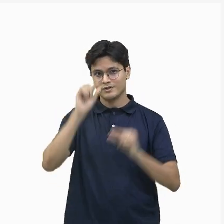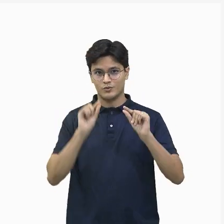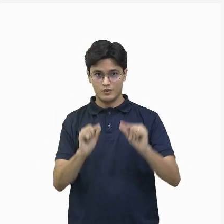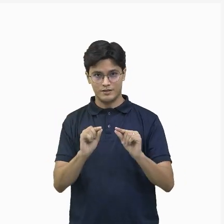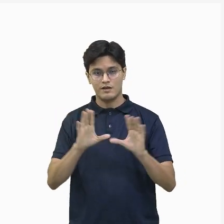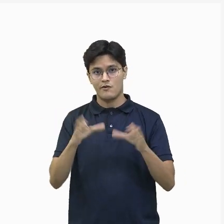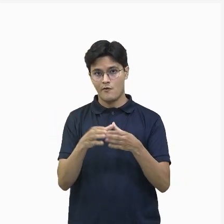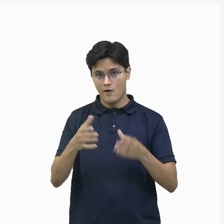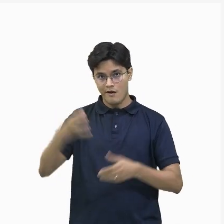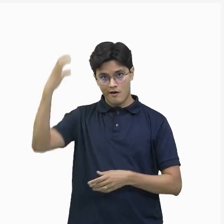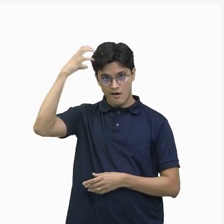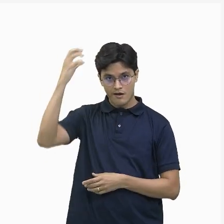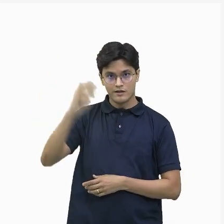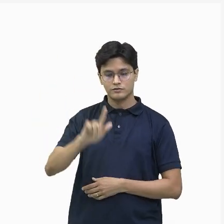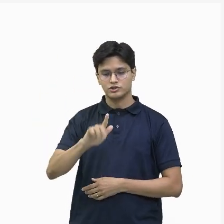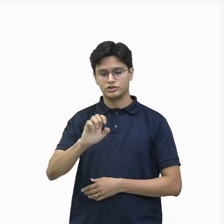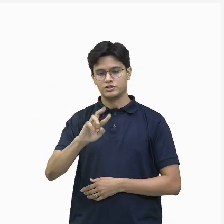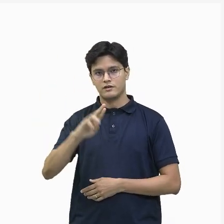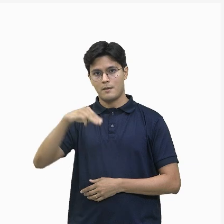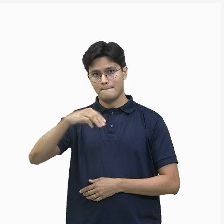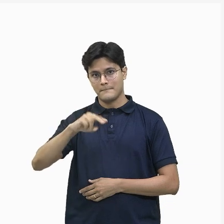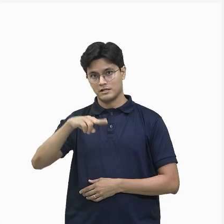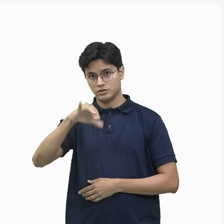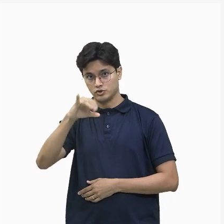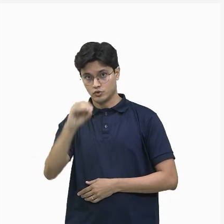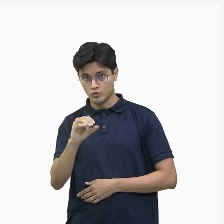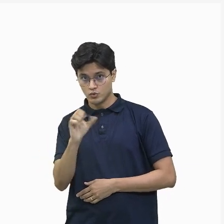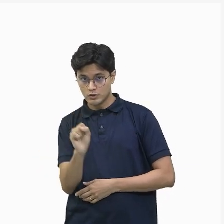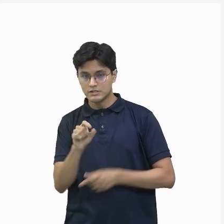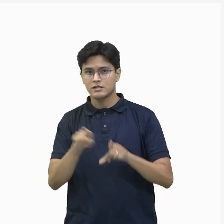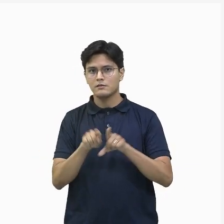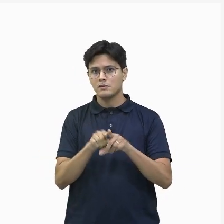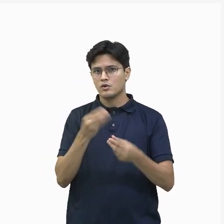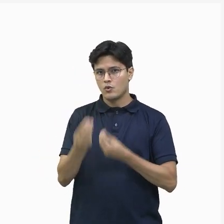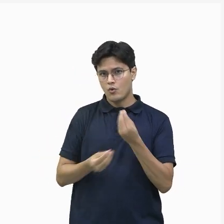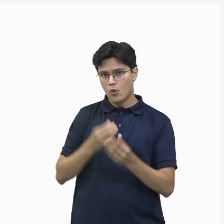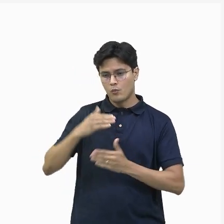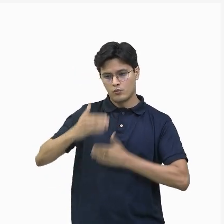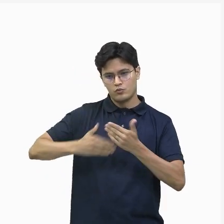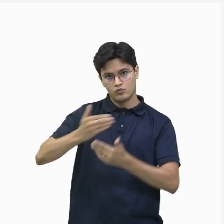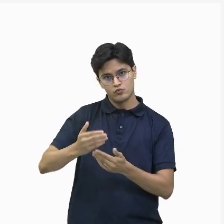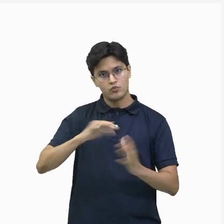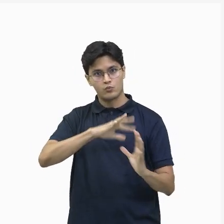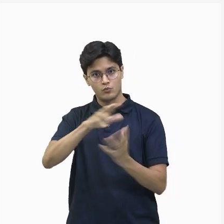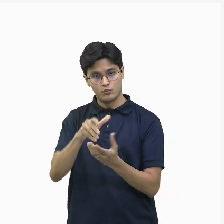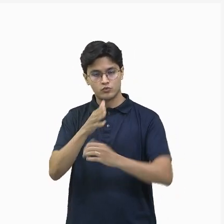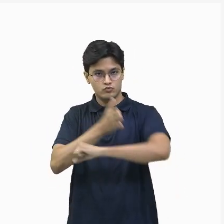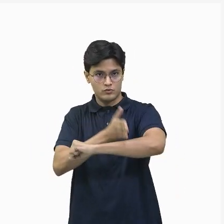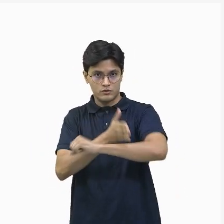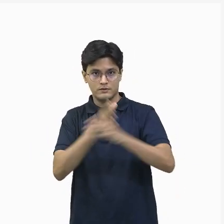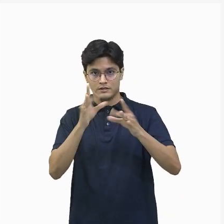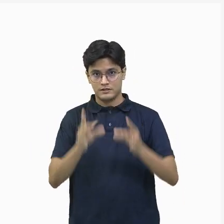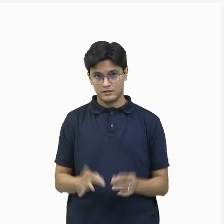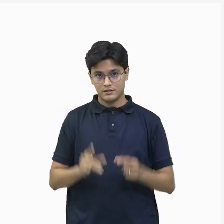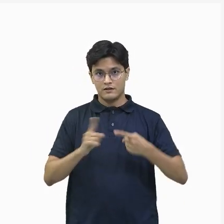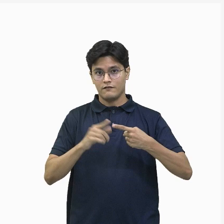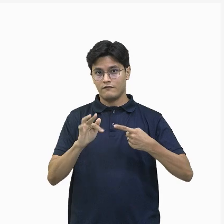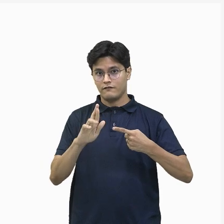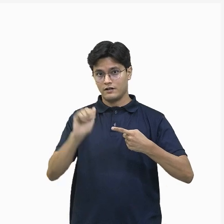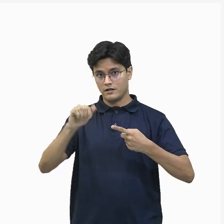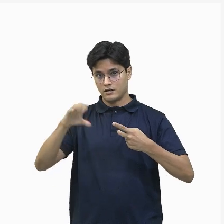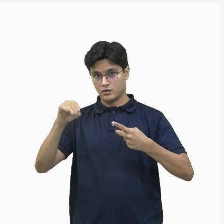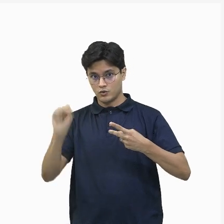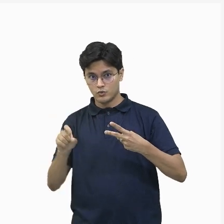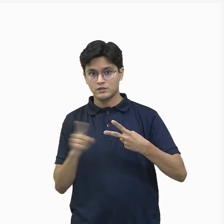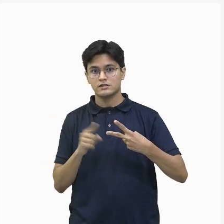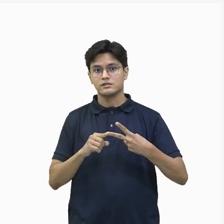os reinos germânicos e a formação do mundo medieval. Detalhamento, os francos, o